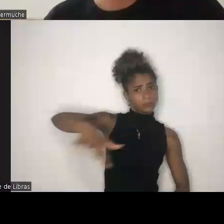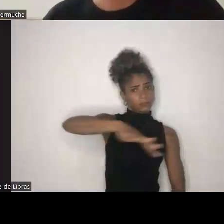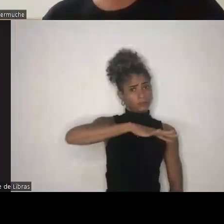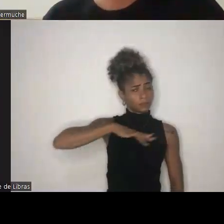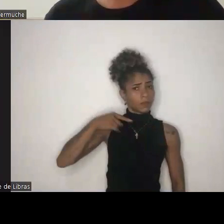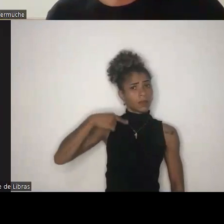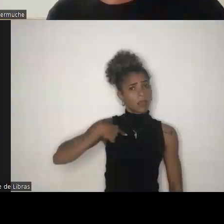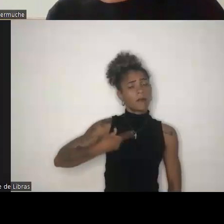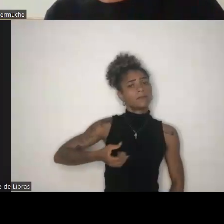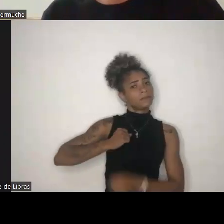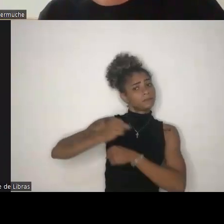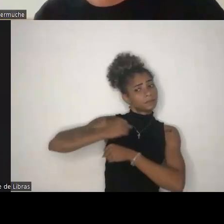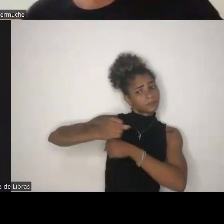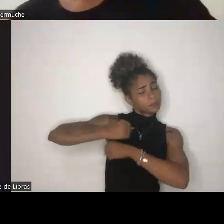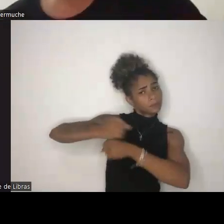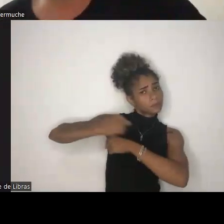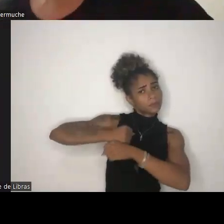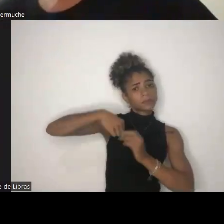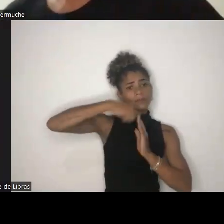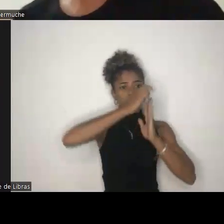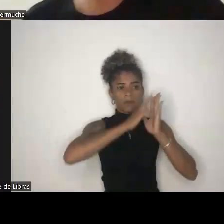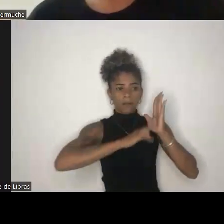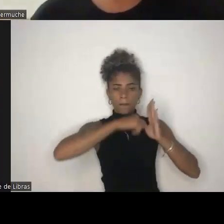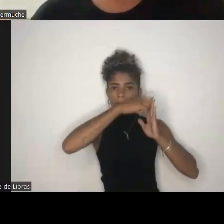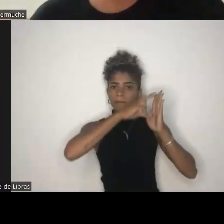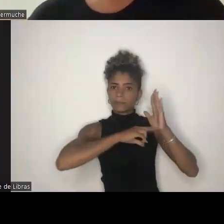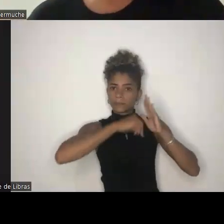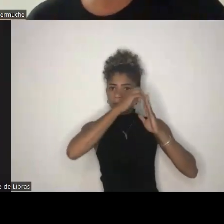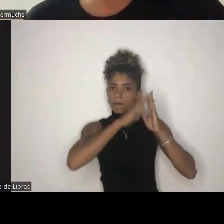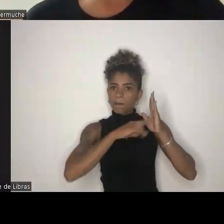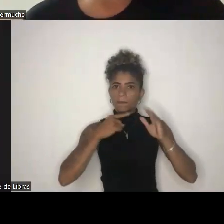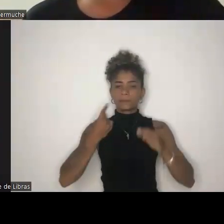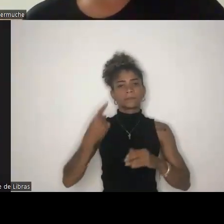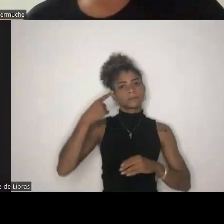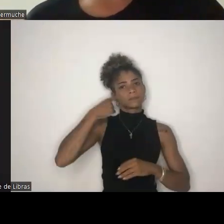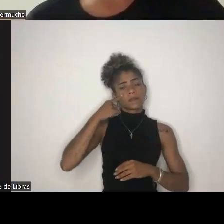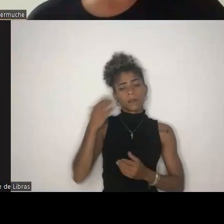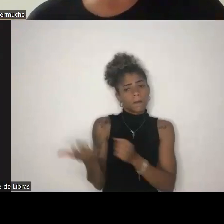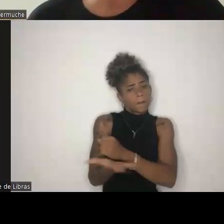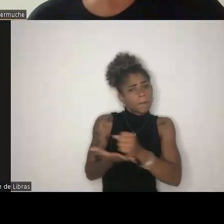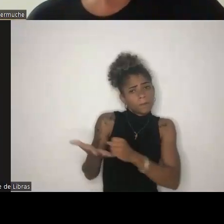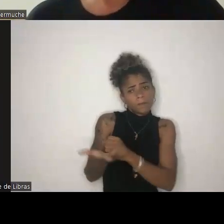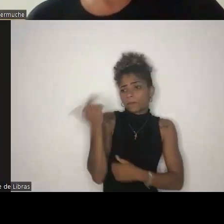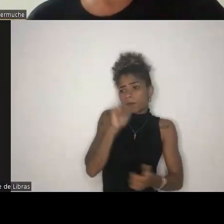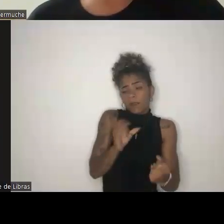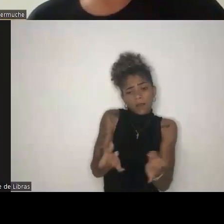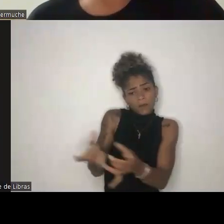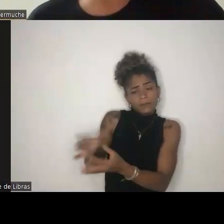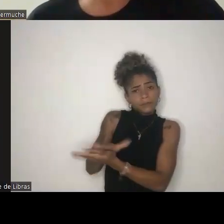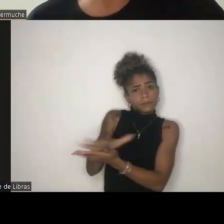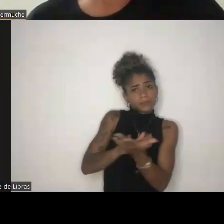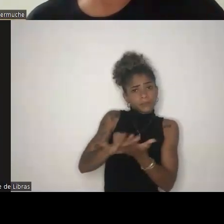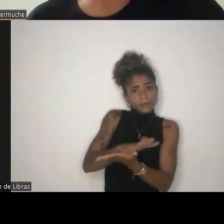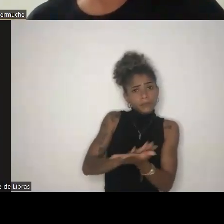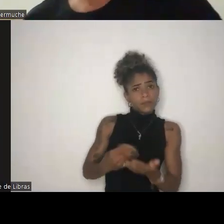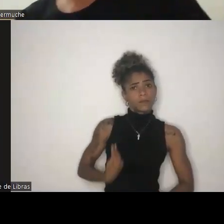eu passei anos pintando né com uma subsistência básica sem conseguir vender nada vivendo aquela vida